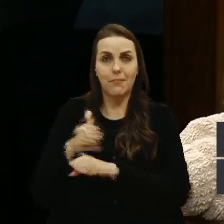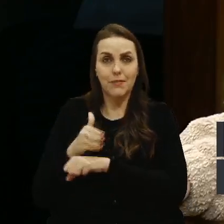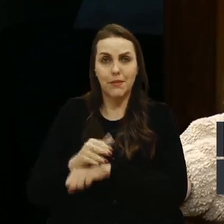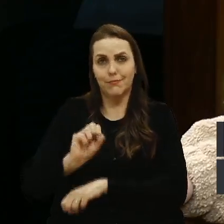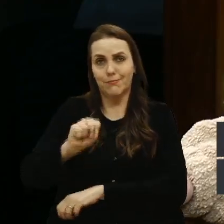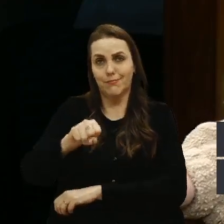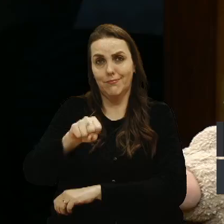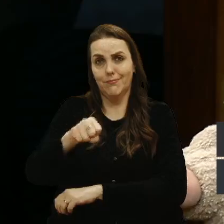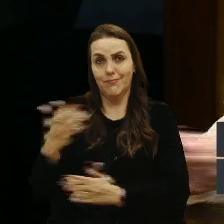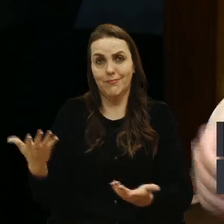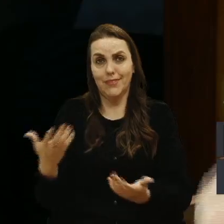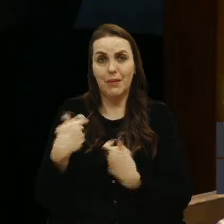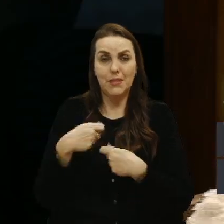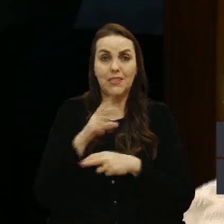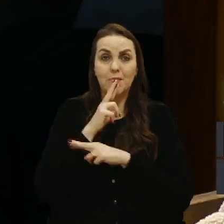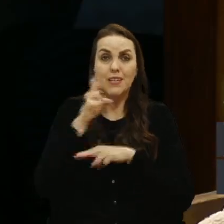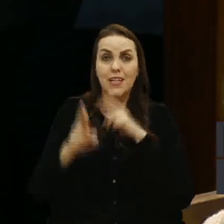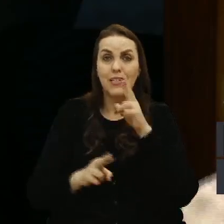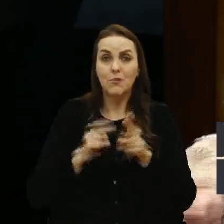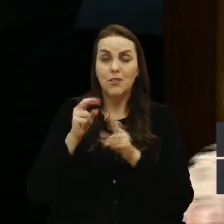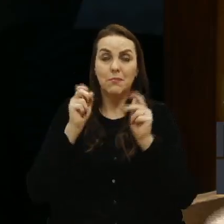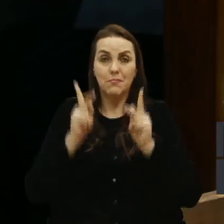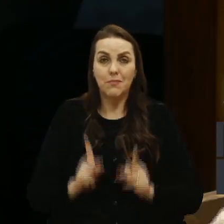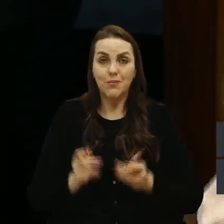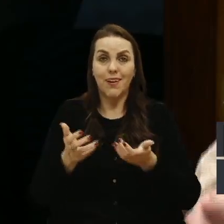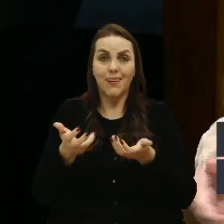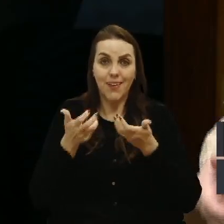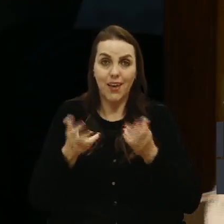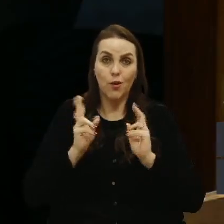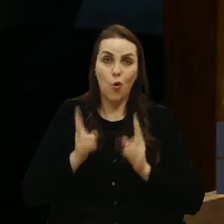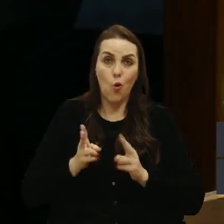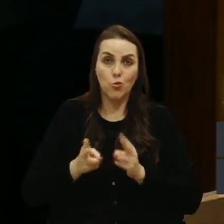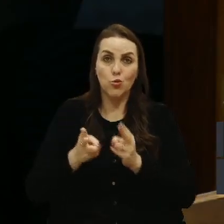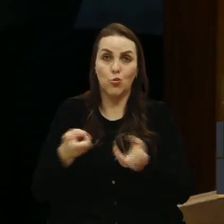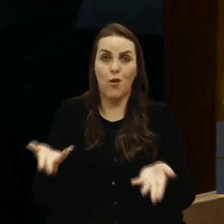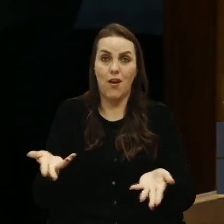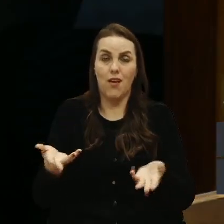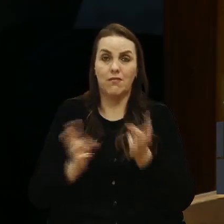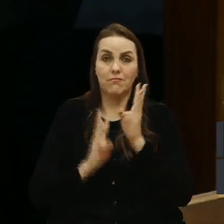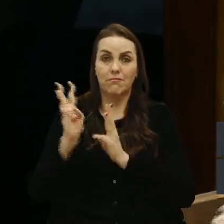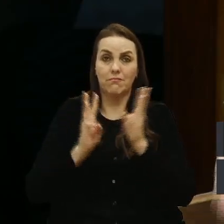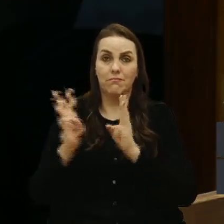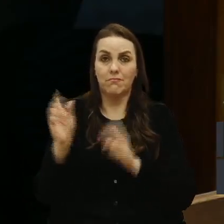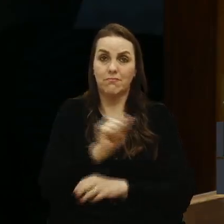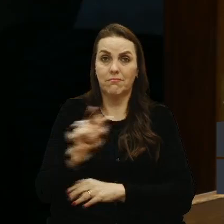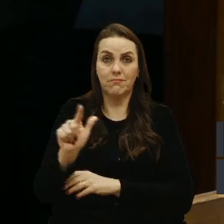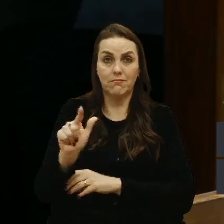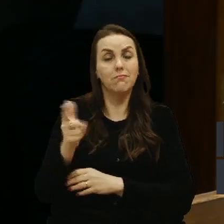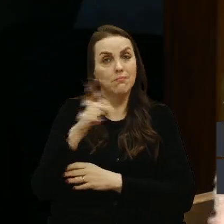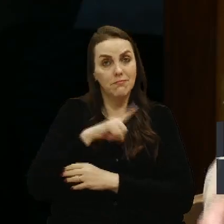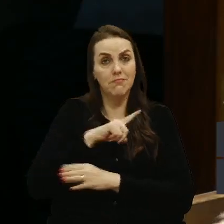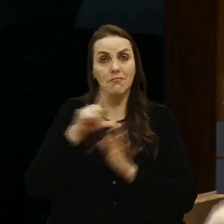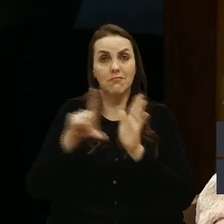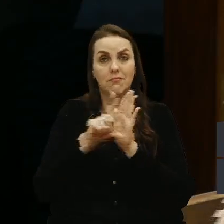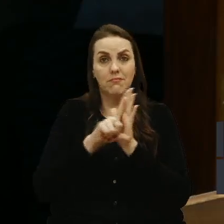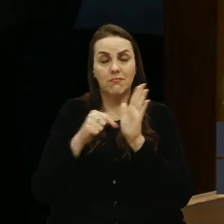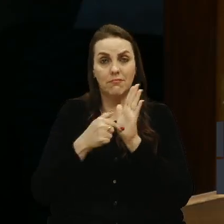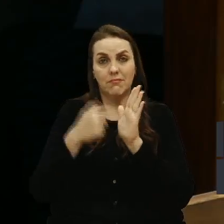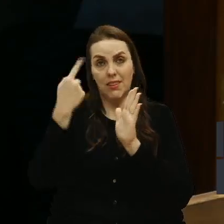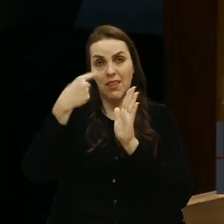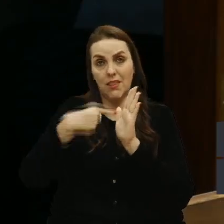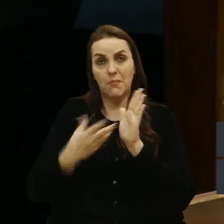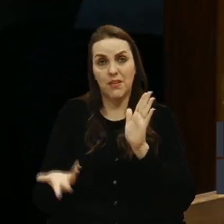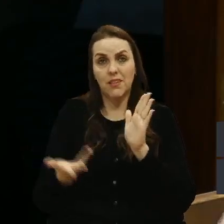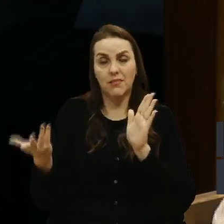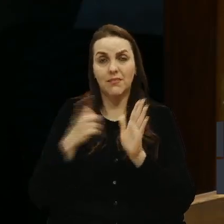a questão que nós precisamos responder. As pessoas querem permanecer com o táxi lotação. A nossa legislação determina a existência do